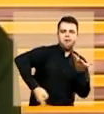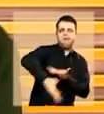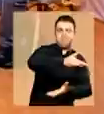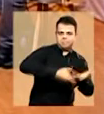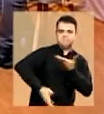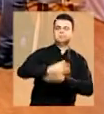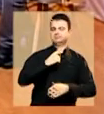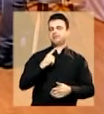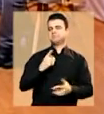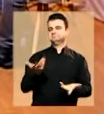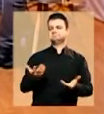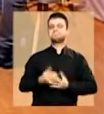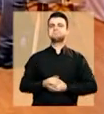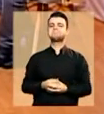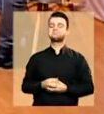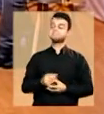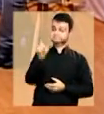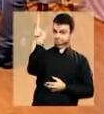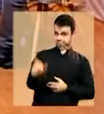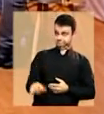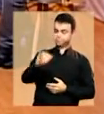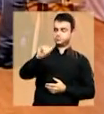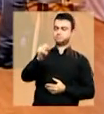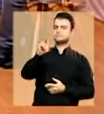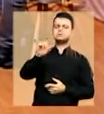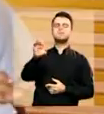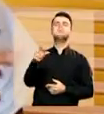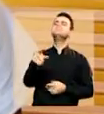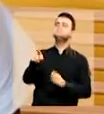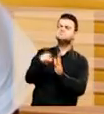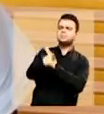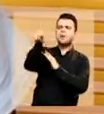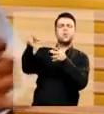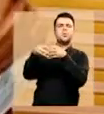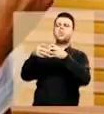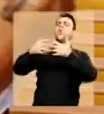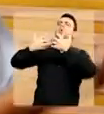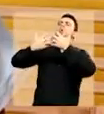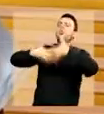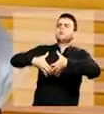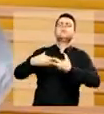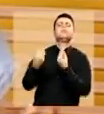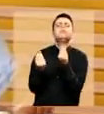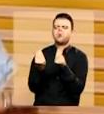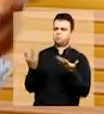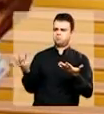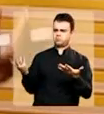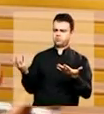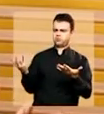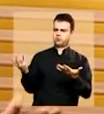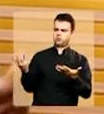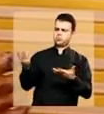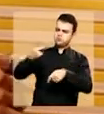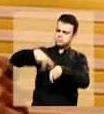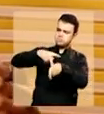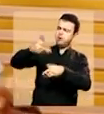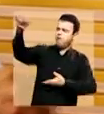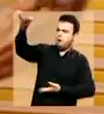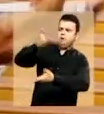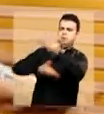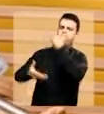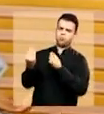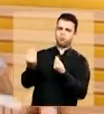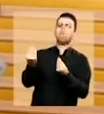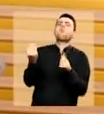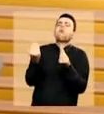ideia. Josiane, no caso do Rotary, explica pra gente como é que funciona, quais são as modalidades, porque a gente estava falando aqui com a Lara das